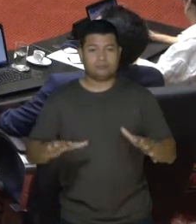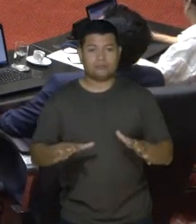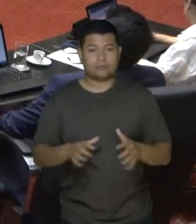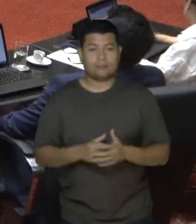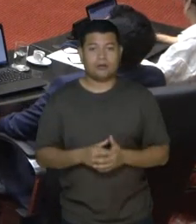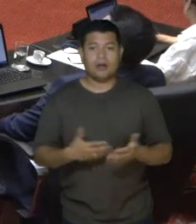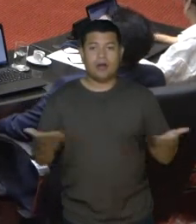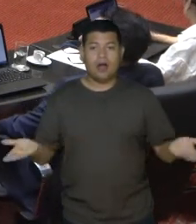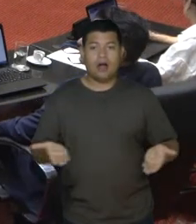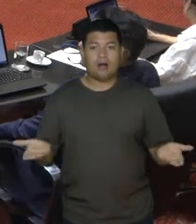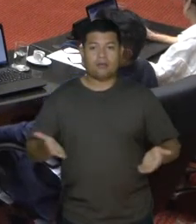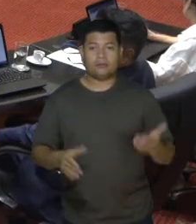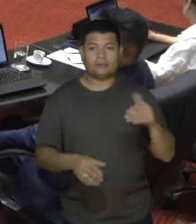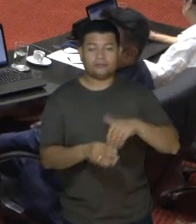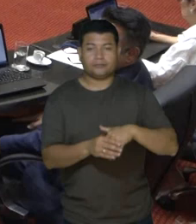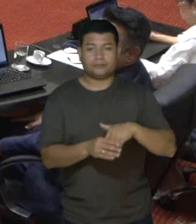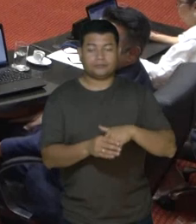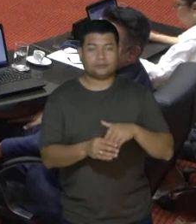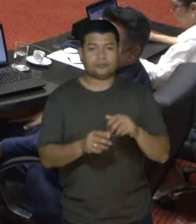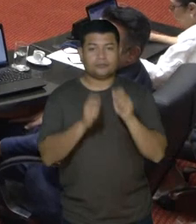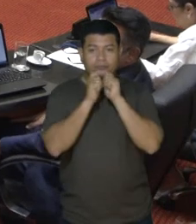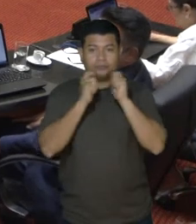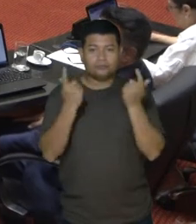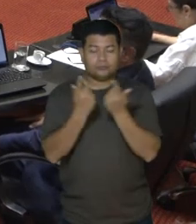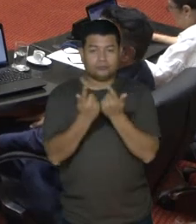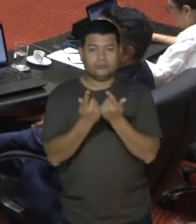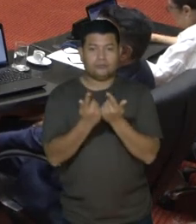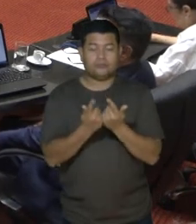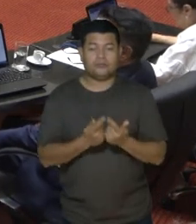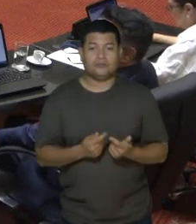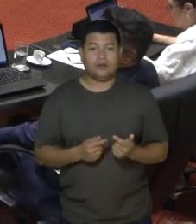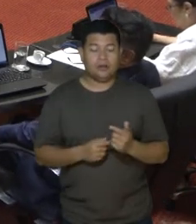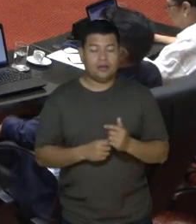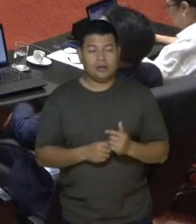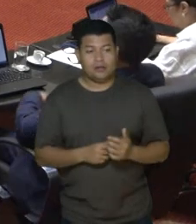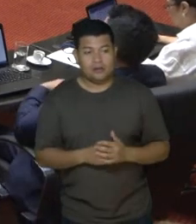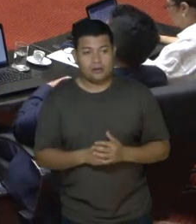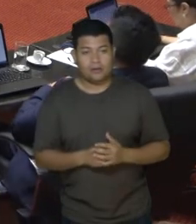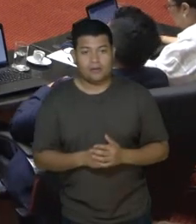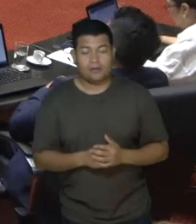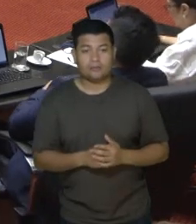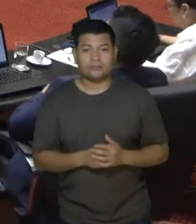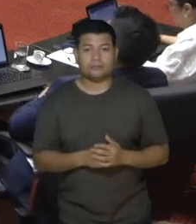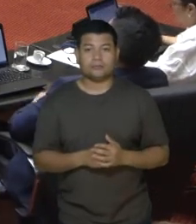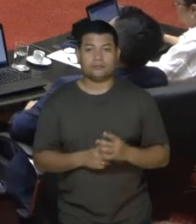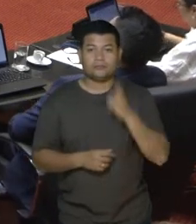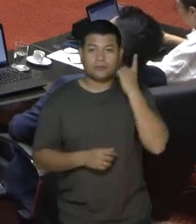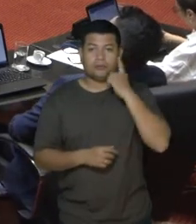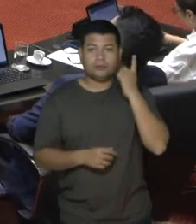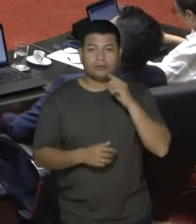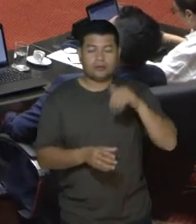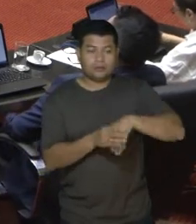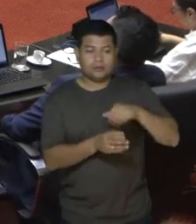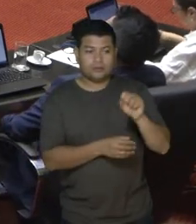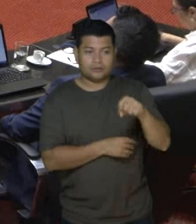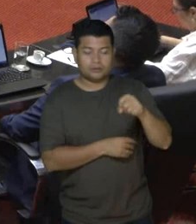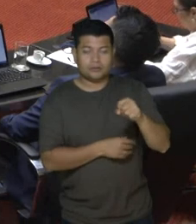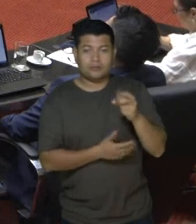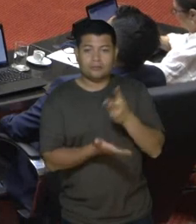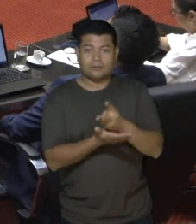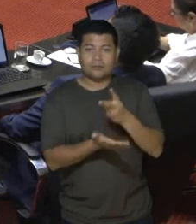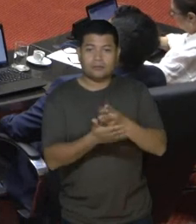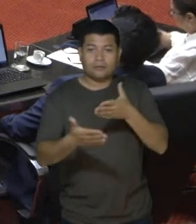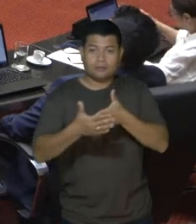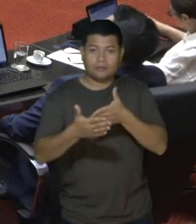painel de votação. Deputados que votam sim, mantém o veto. Quem vota não, rejeita o